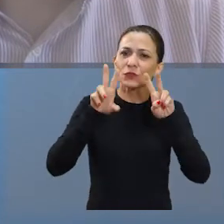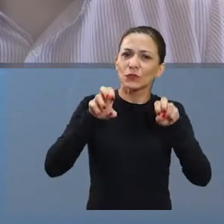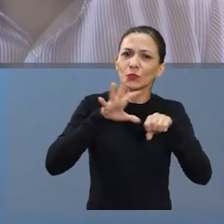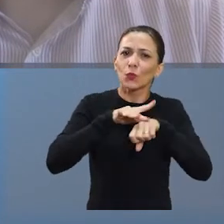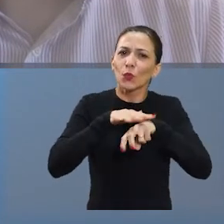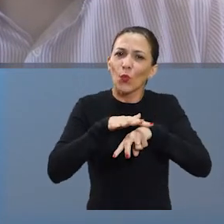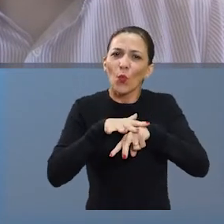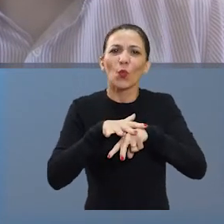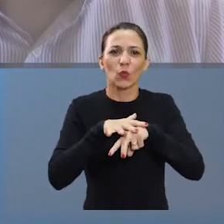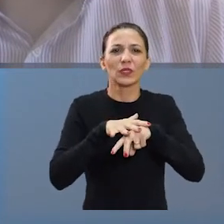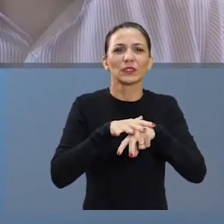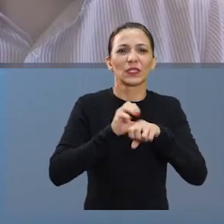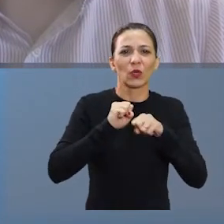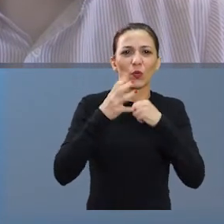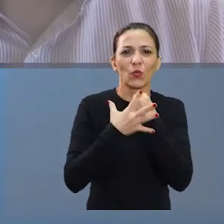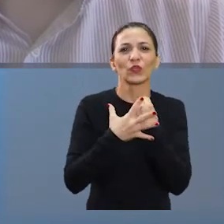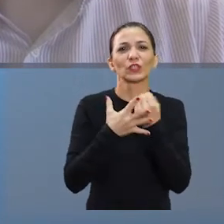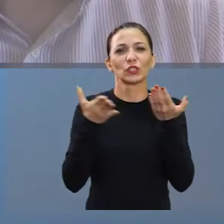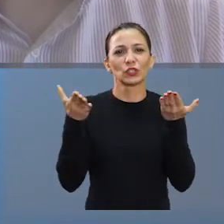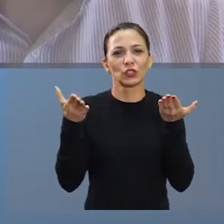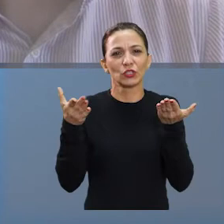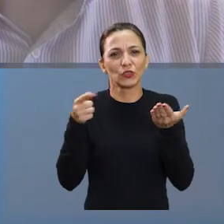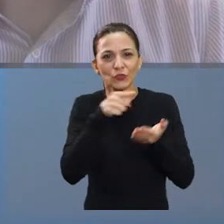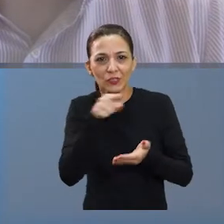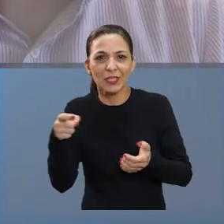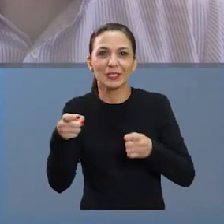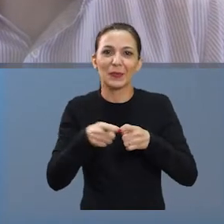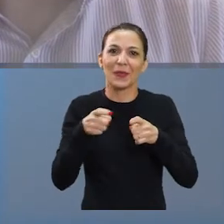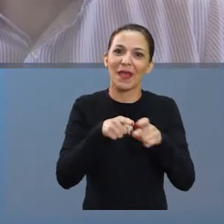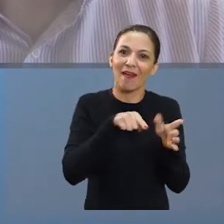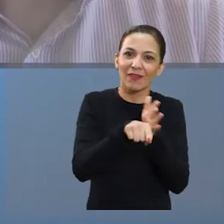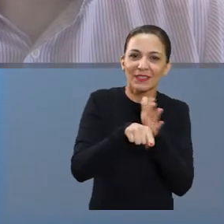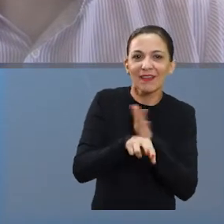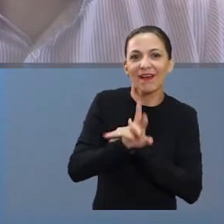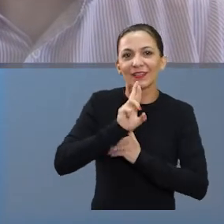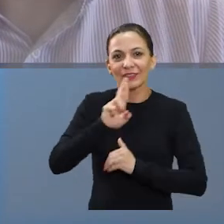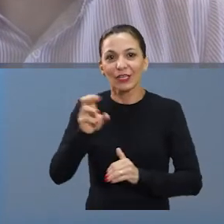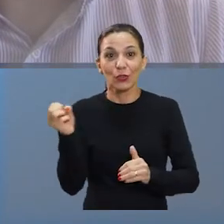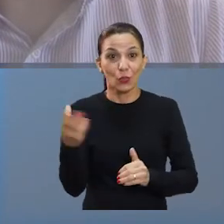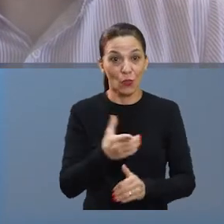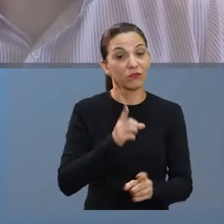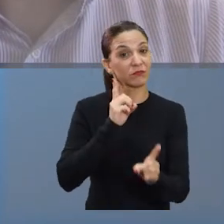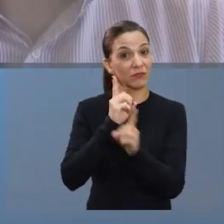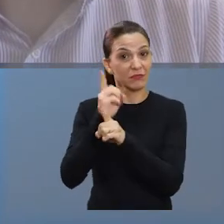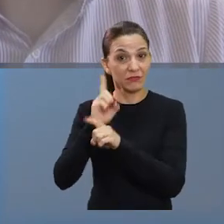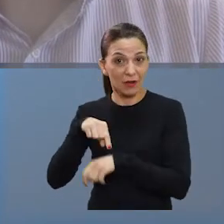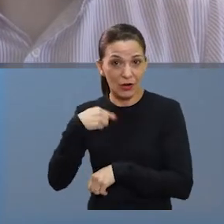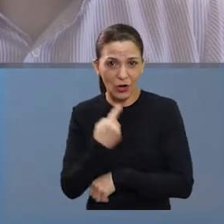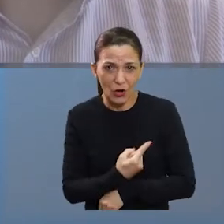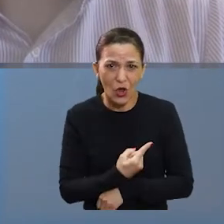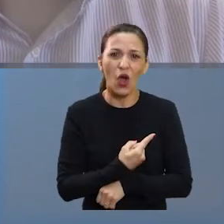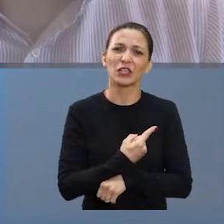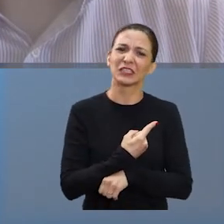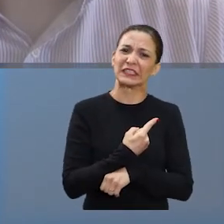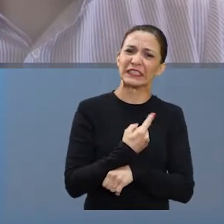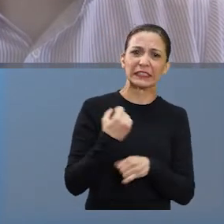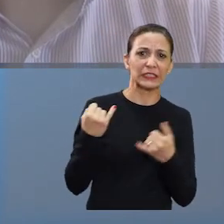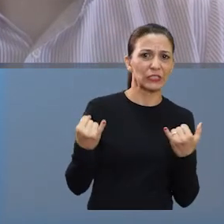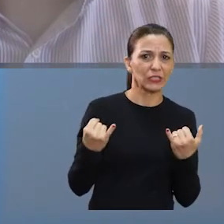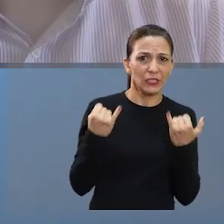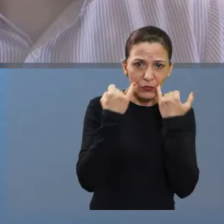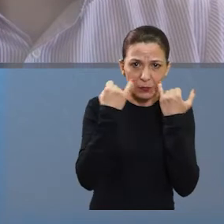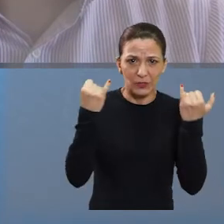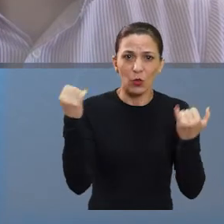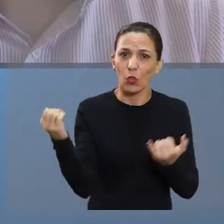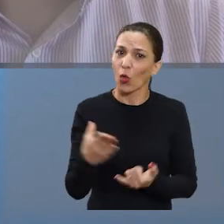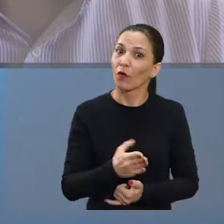cenário da Covid-19, cada dia é uma nova descoberta, tanto para vocês médicos, ainda mais para a gente enquanto população leiga. E